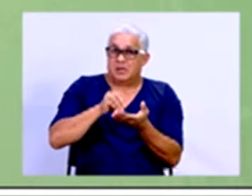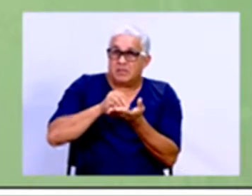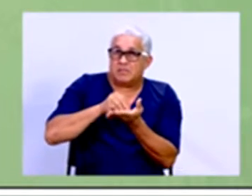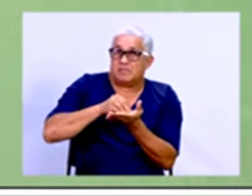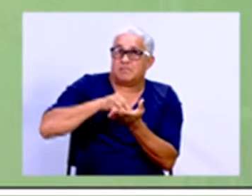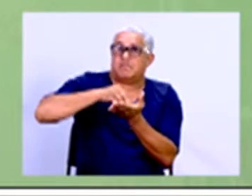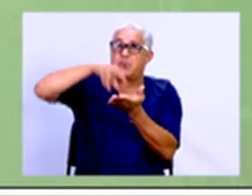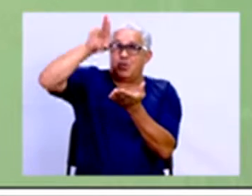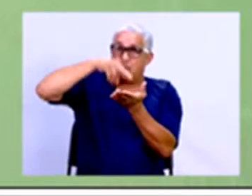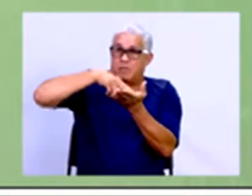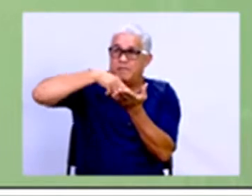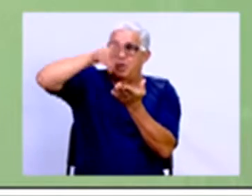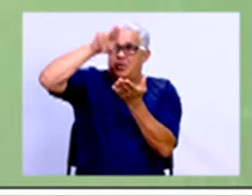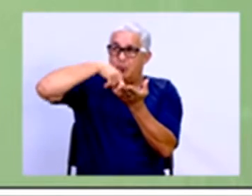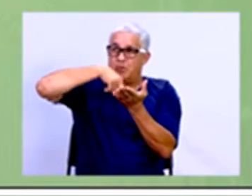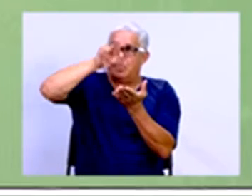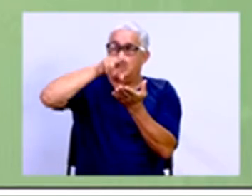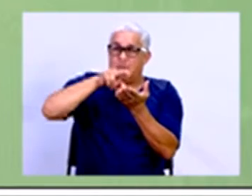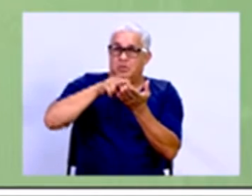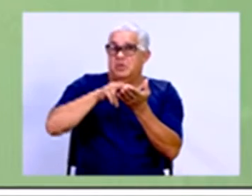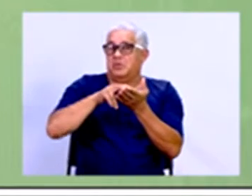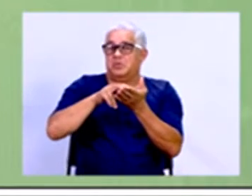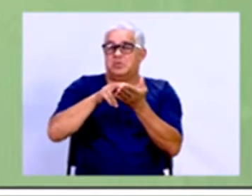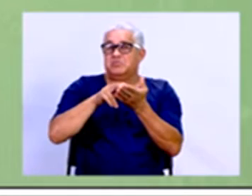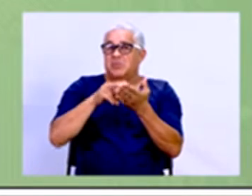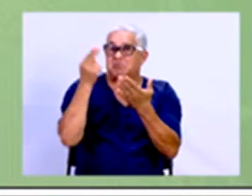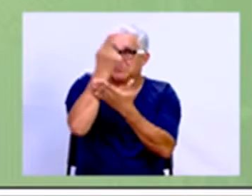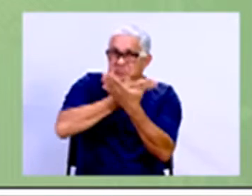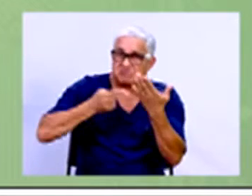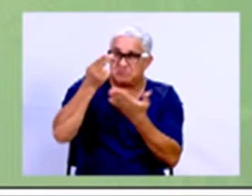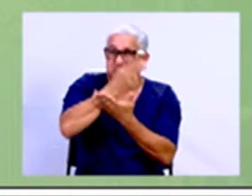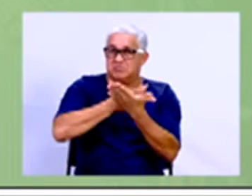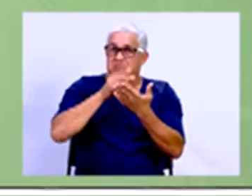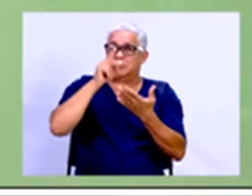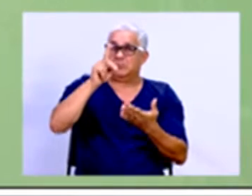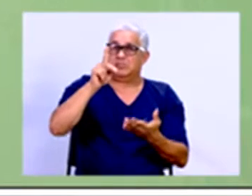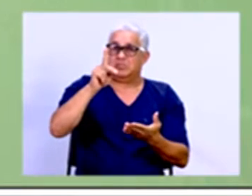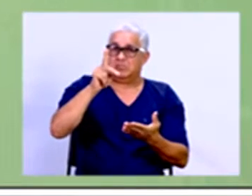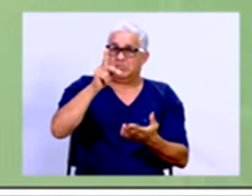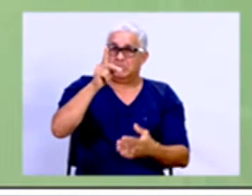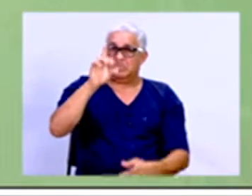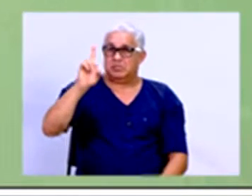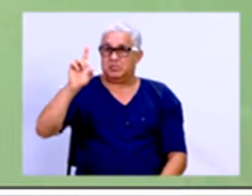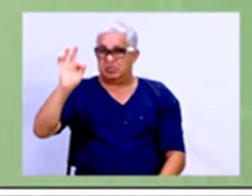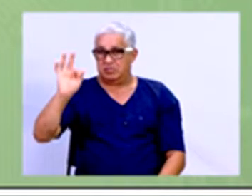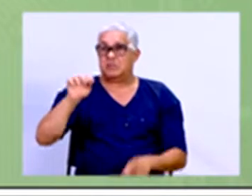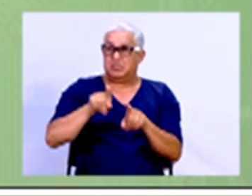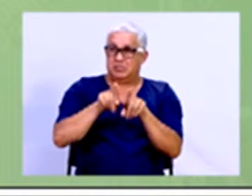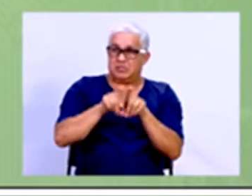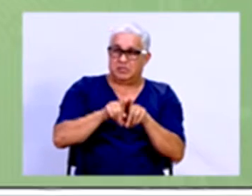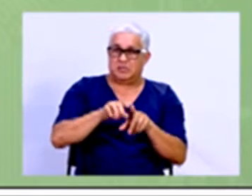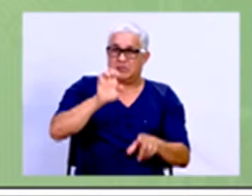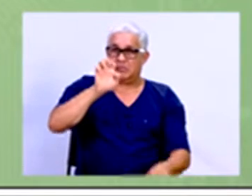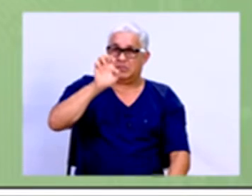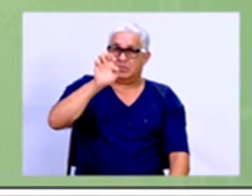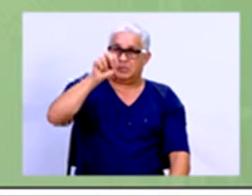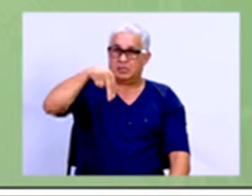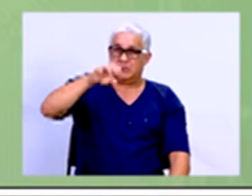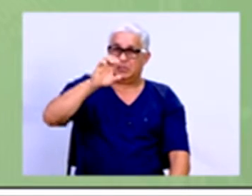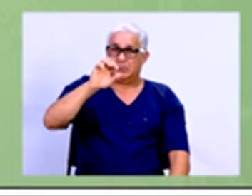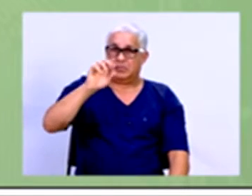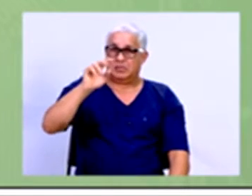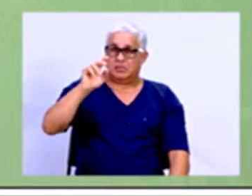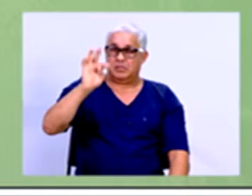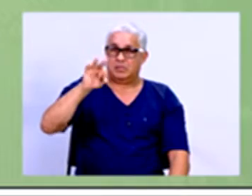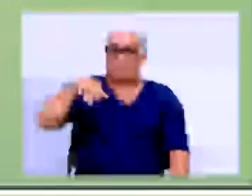um PDF, uma imagem ou qualquer outro tipo de arquivo, você precisa obrigatoriamente dizer, através do EncType, que você vai fazer essa